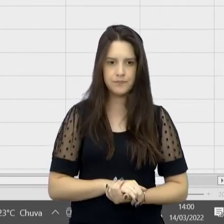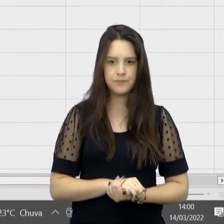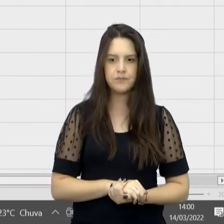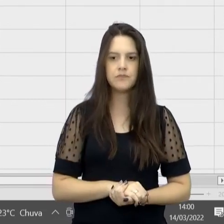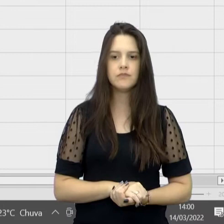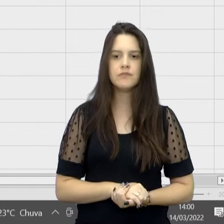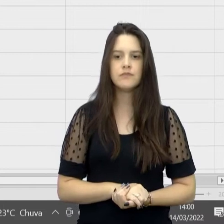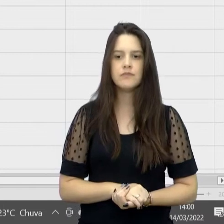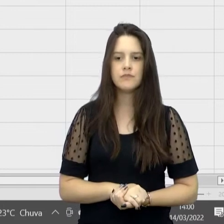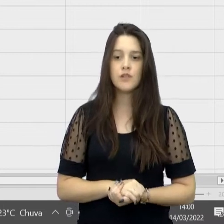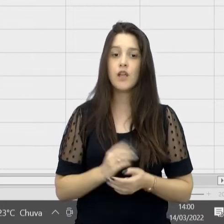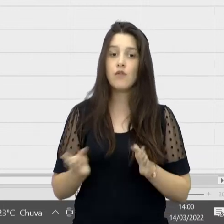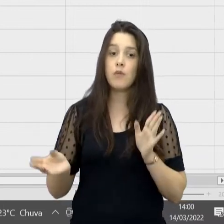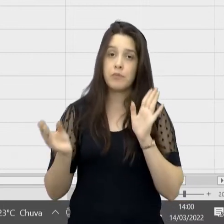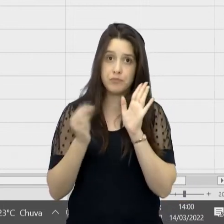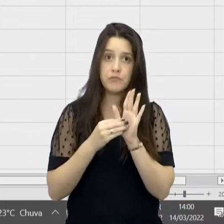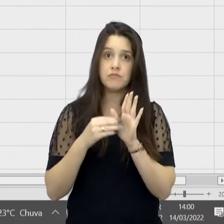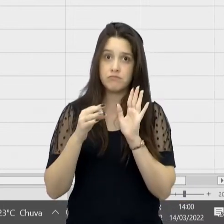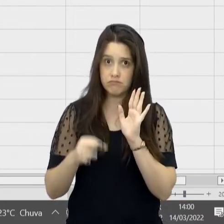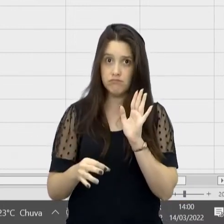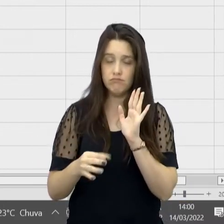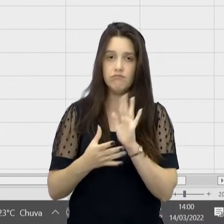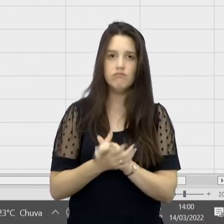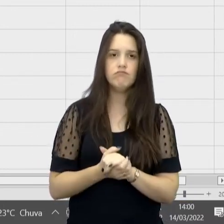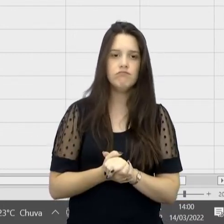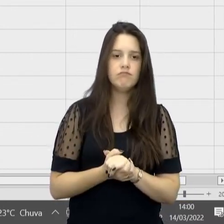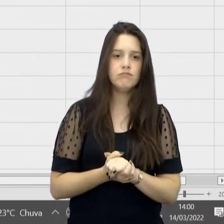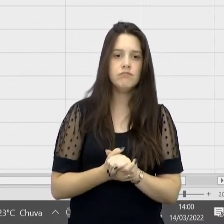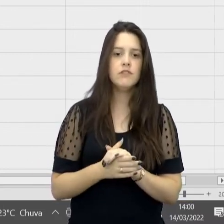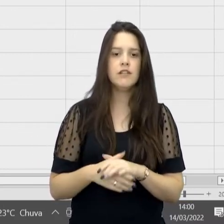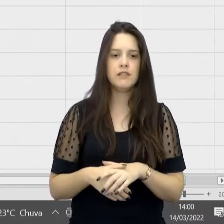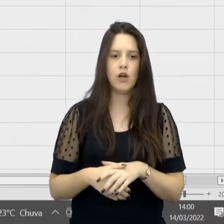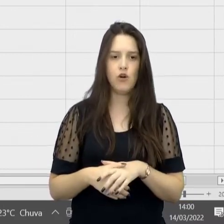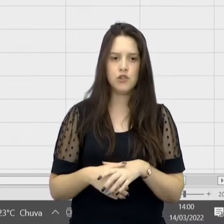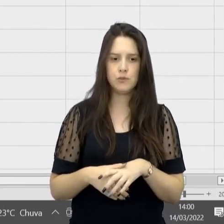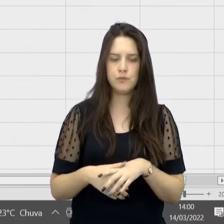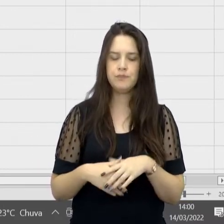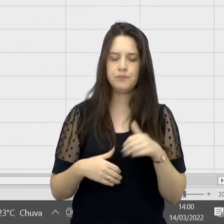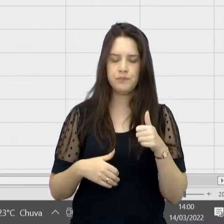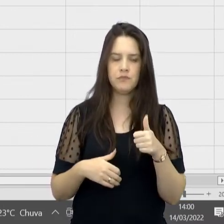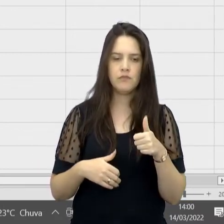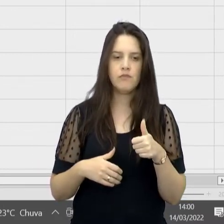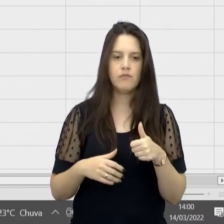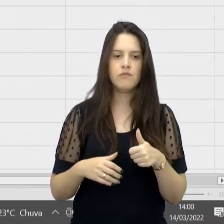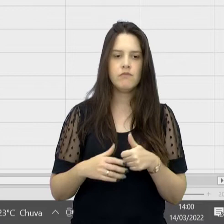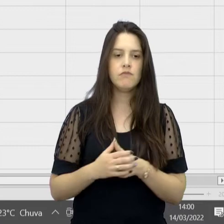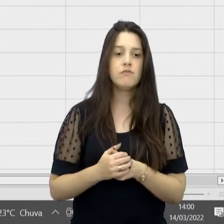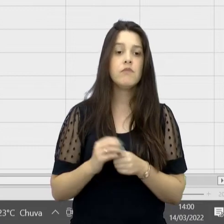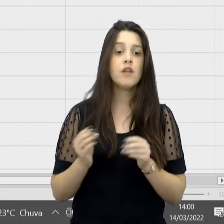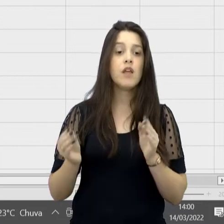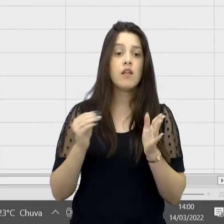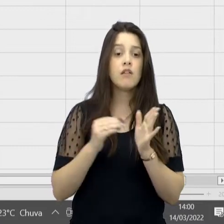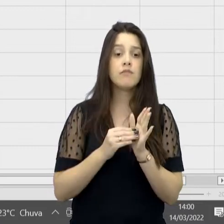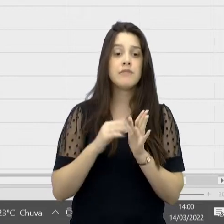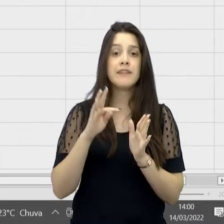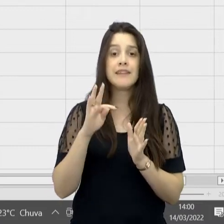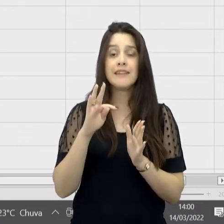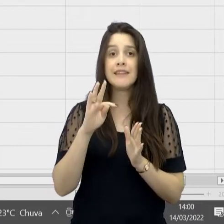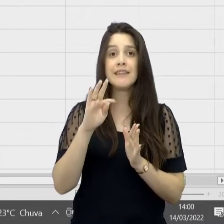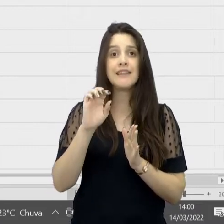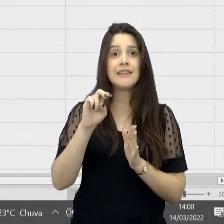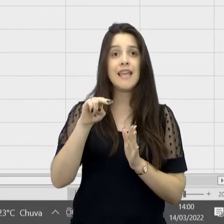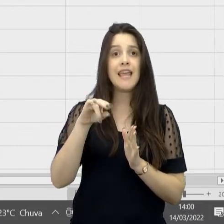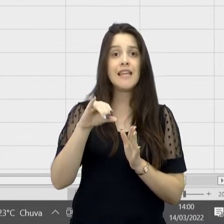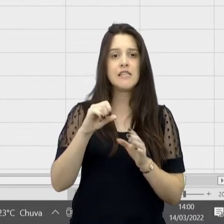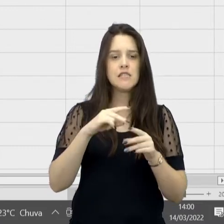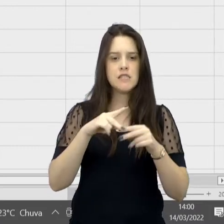pôr 90 desse jeito, 90. Que mais? Aí eu gastei com tênis. Eu quis comprar um tênis